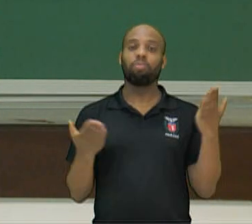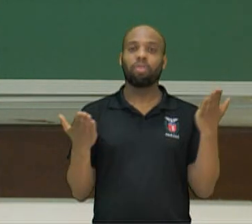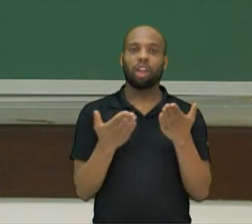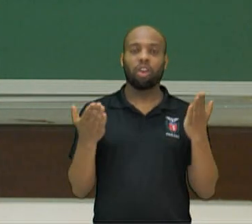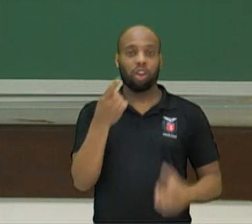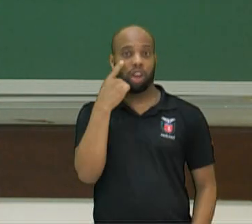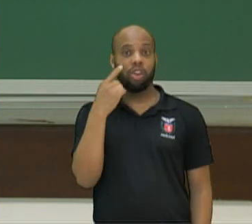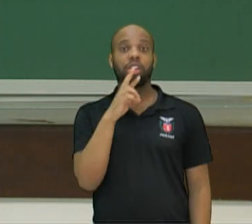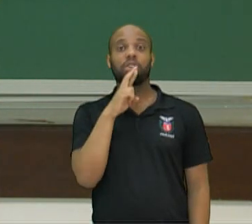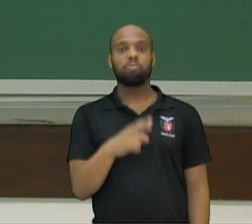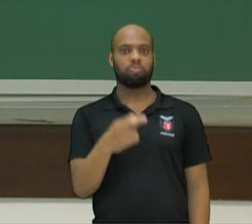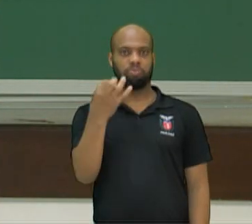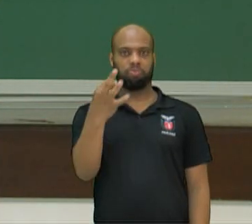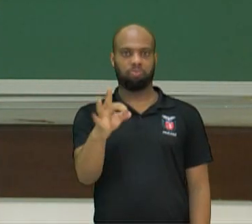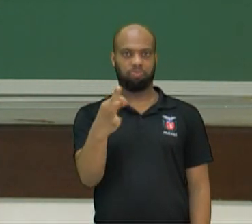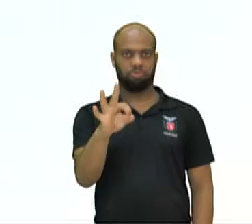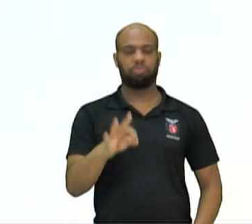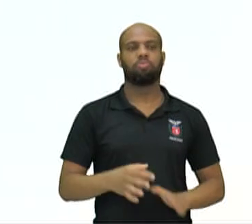Vamos conferir a resposta?